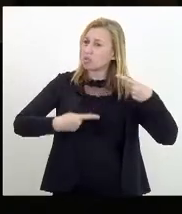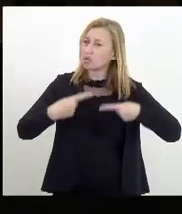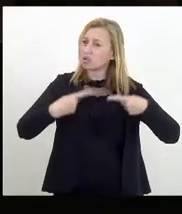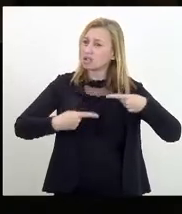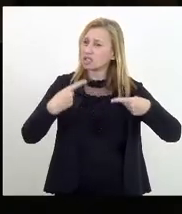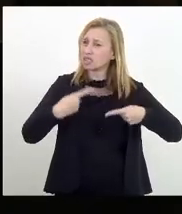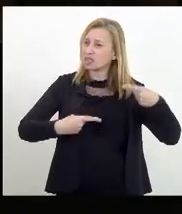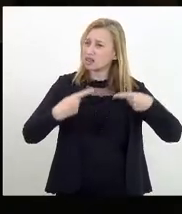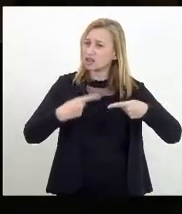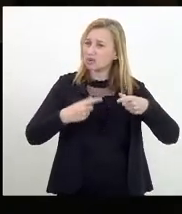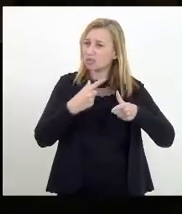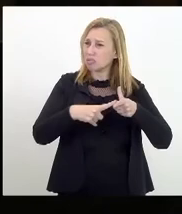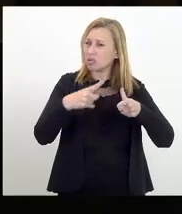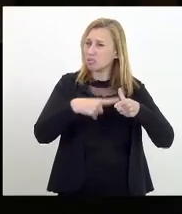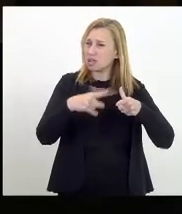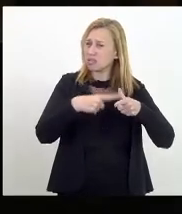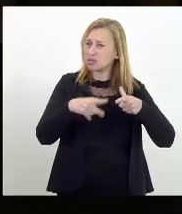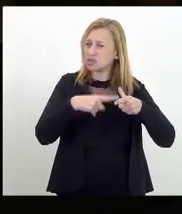obscurantismo